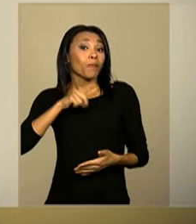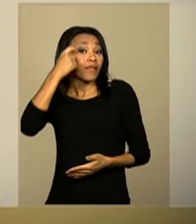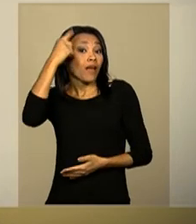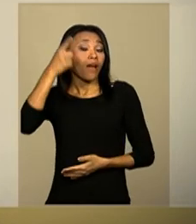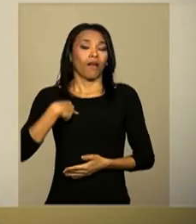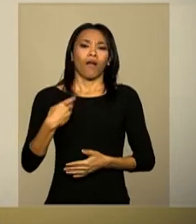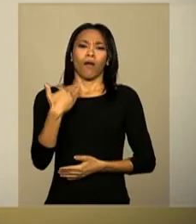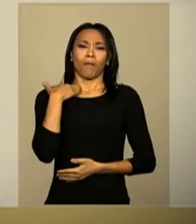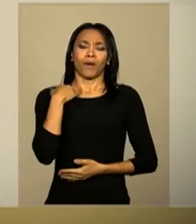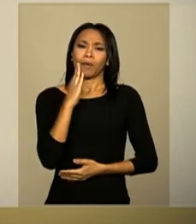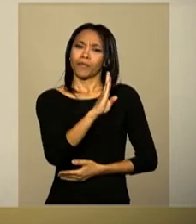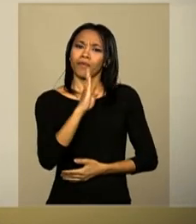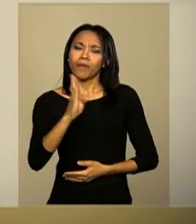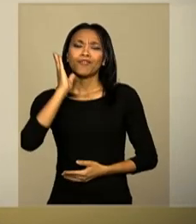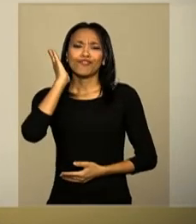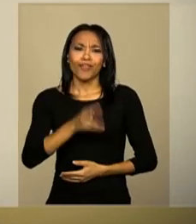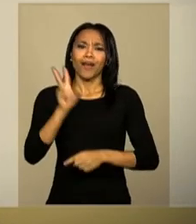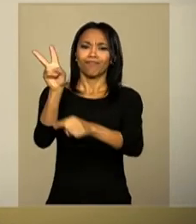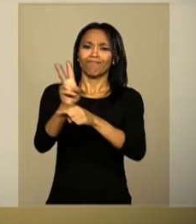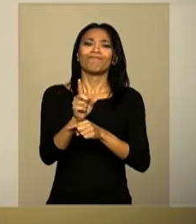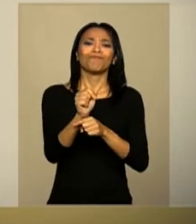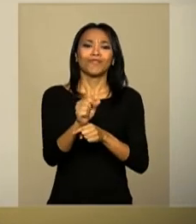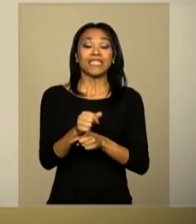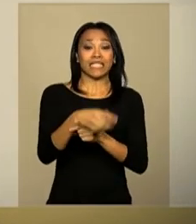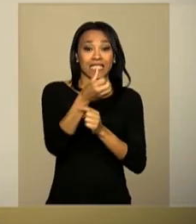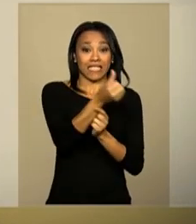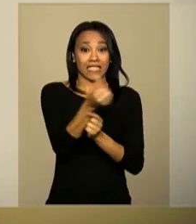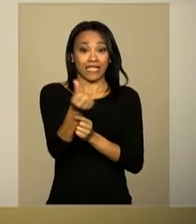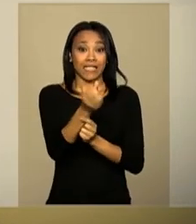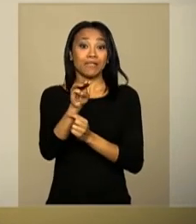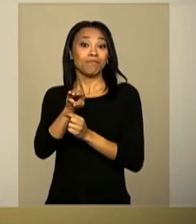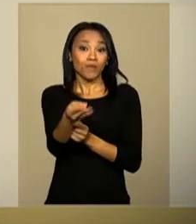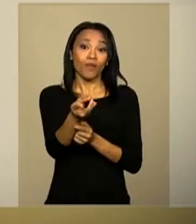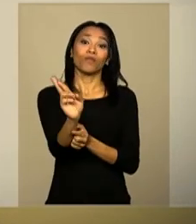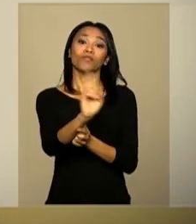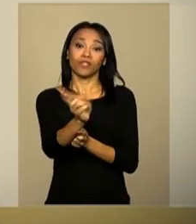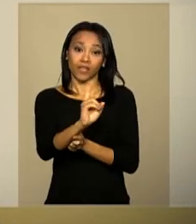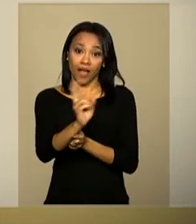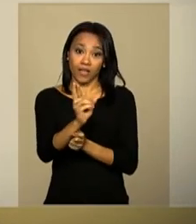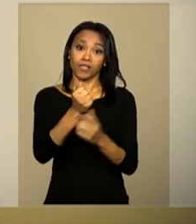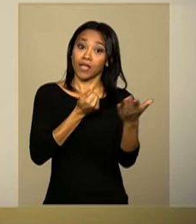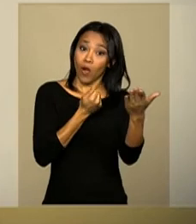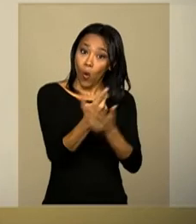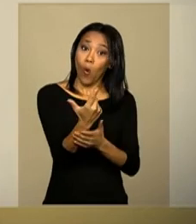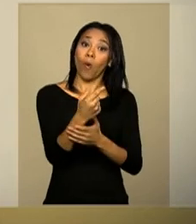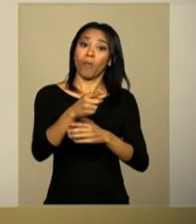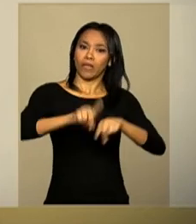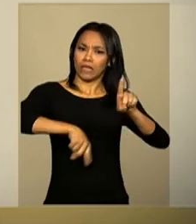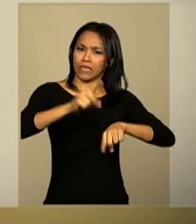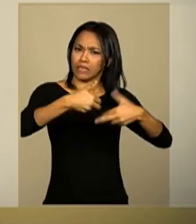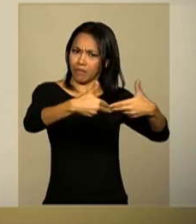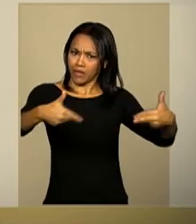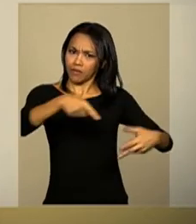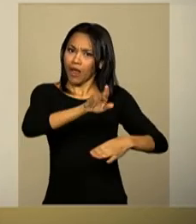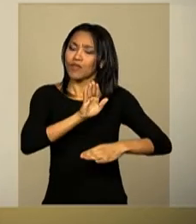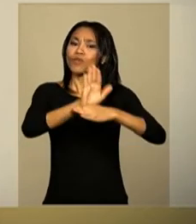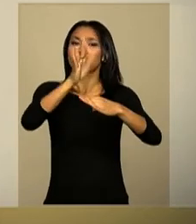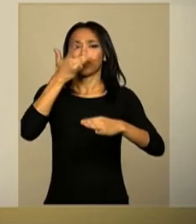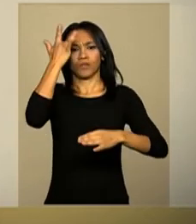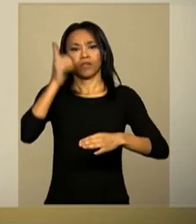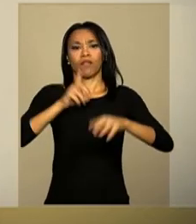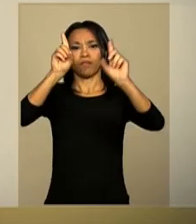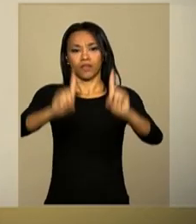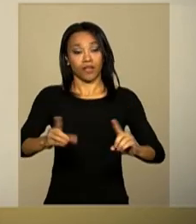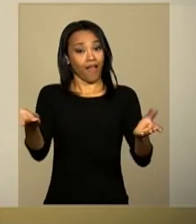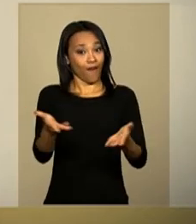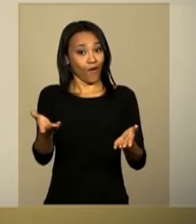o Banco do Brasil já financiou 66 milhões de reais na compra desses equipamentos e agora